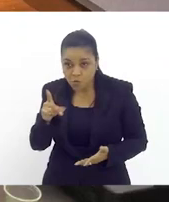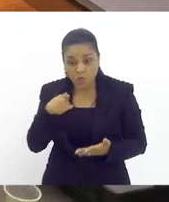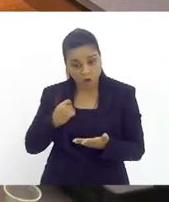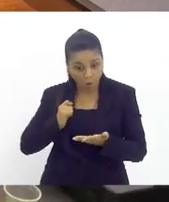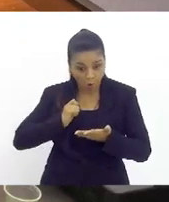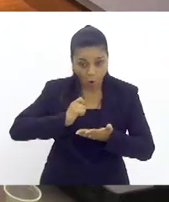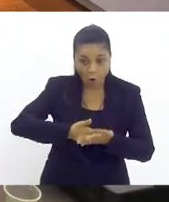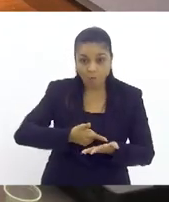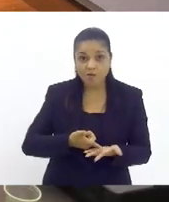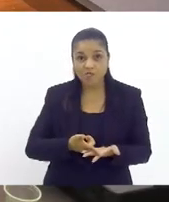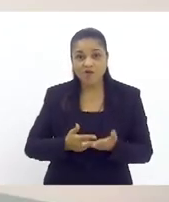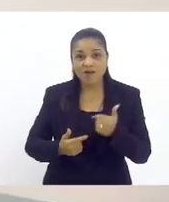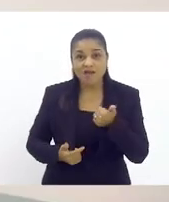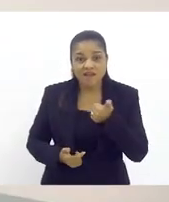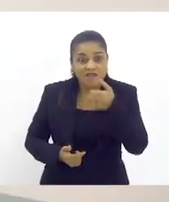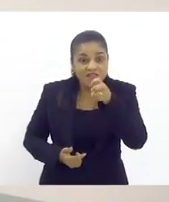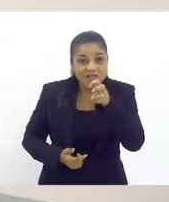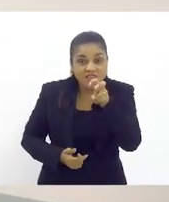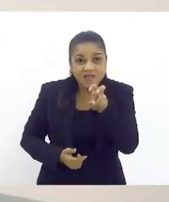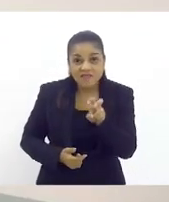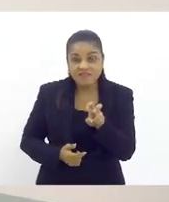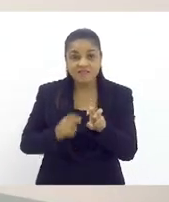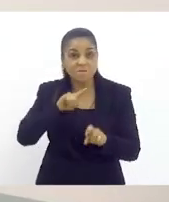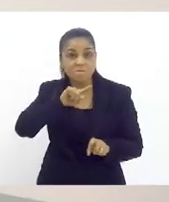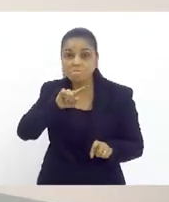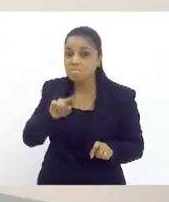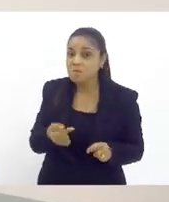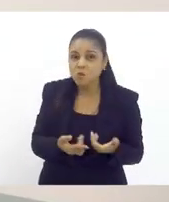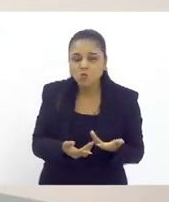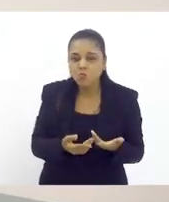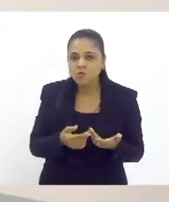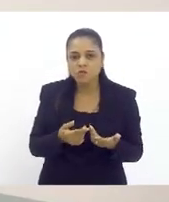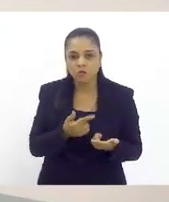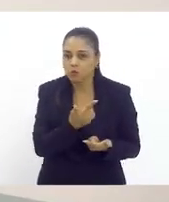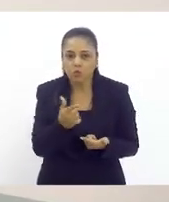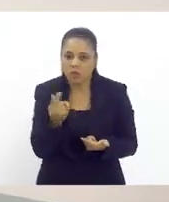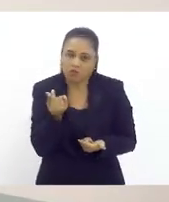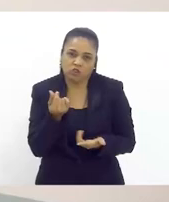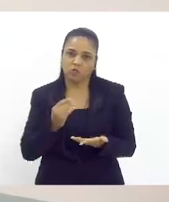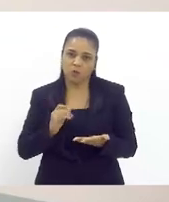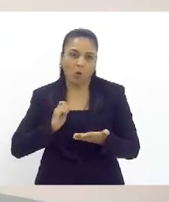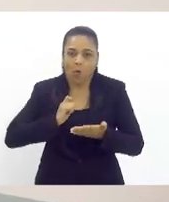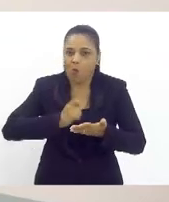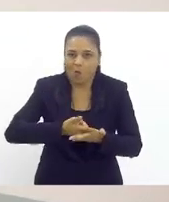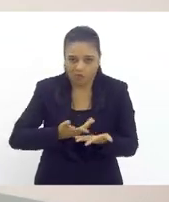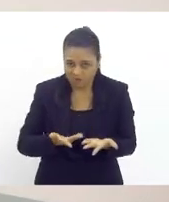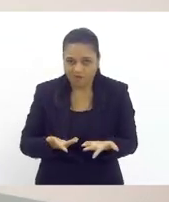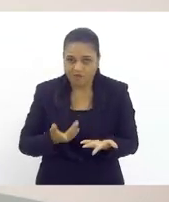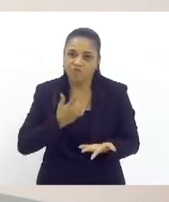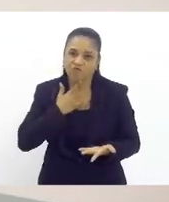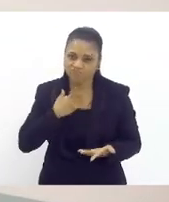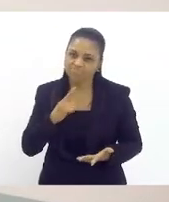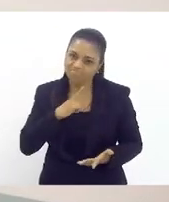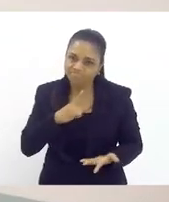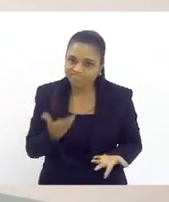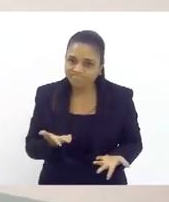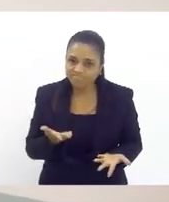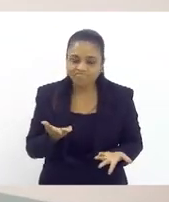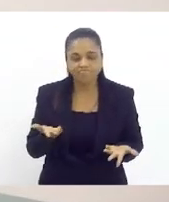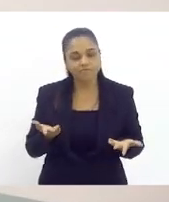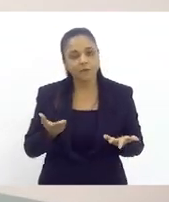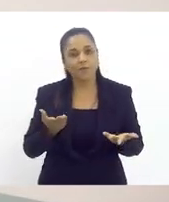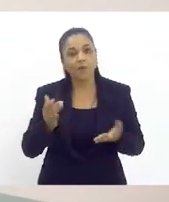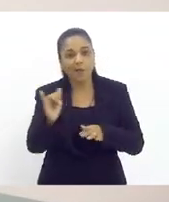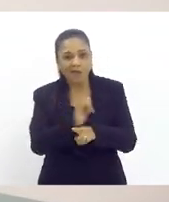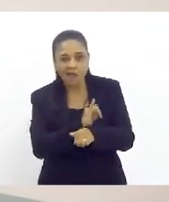e ele precisa de 15 mil mudas ele não tem dinheiro para fazer isso Embora tenha vontade então é o bampar é um